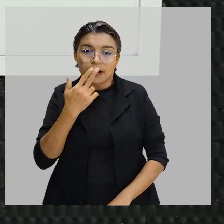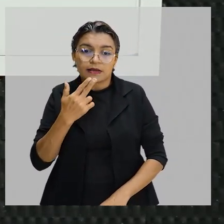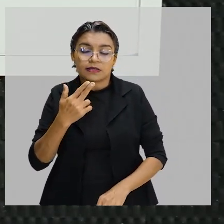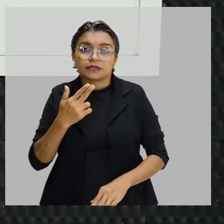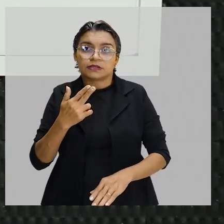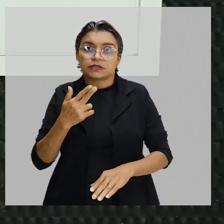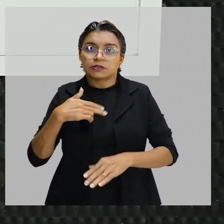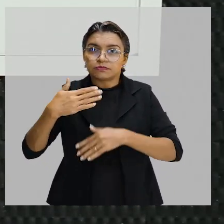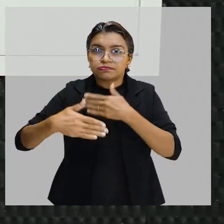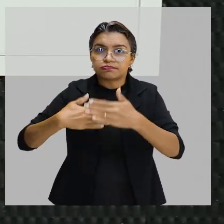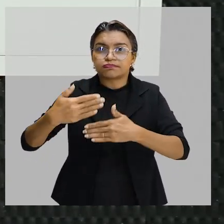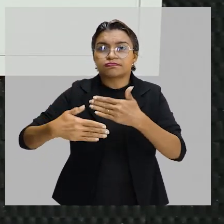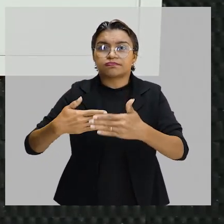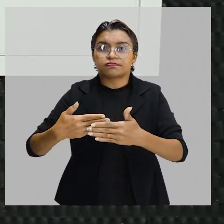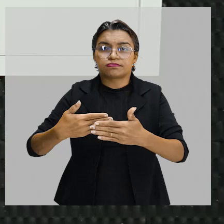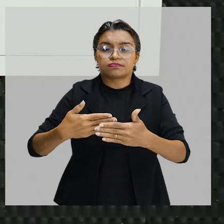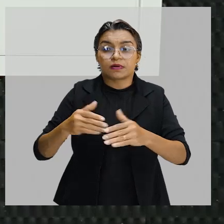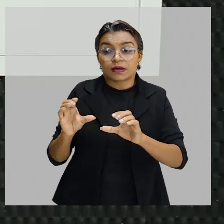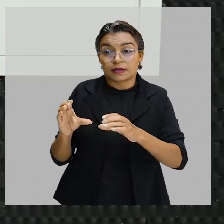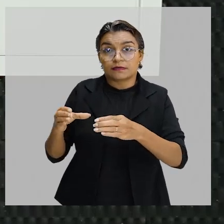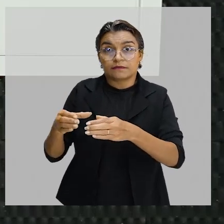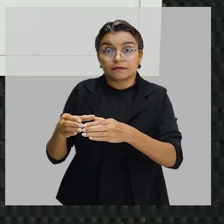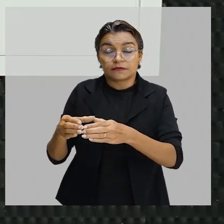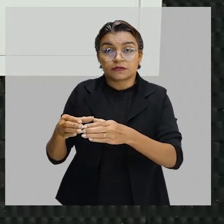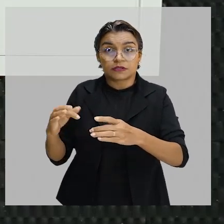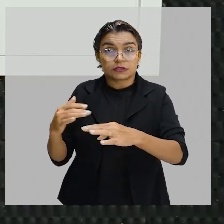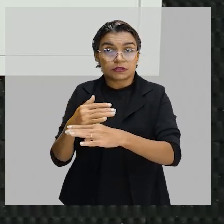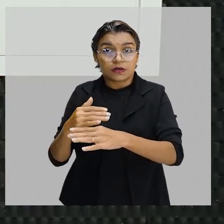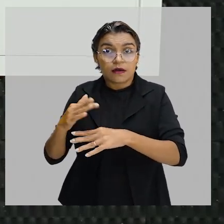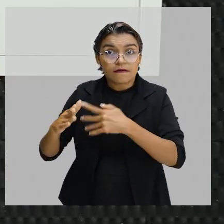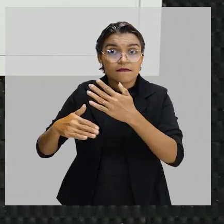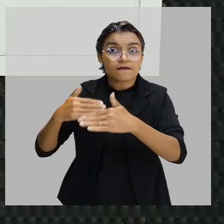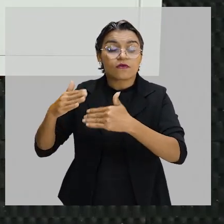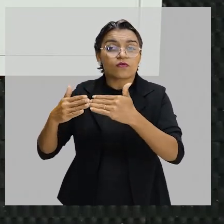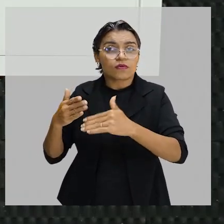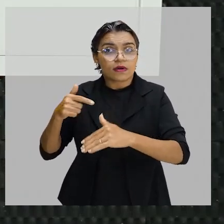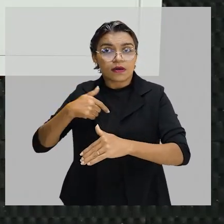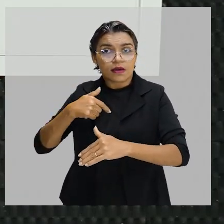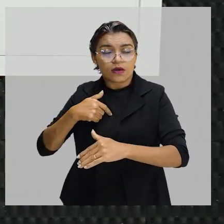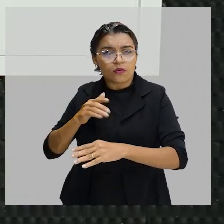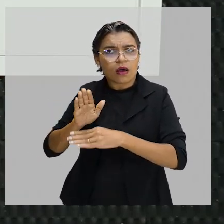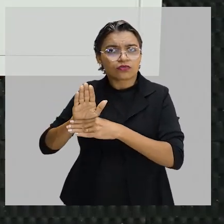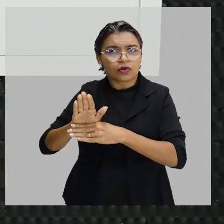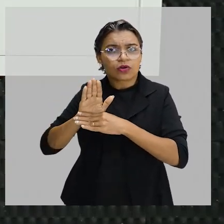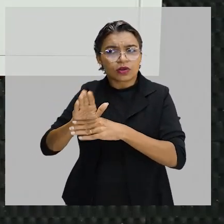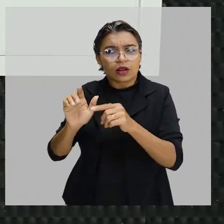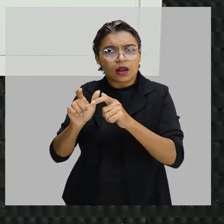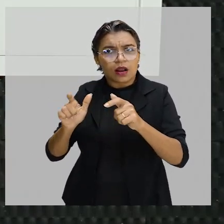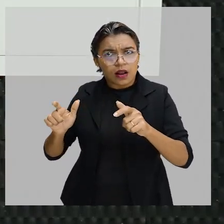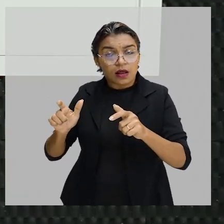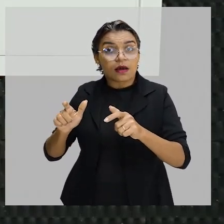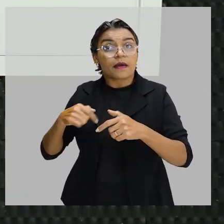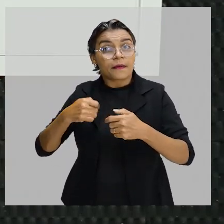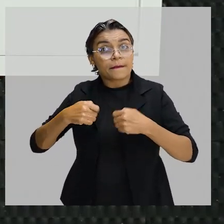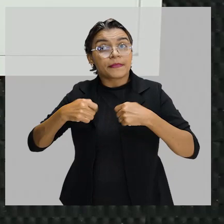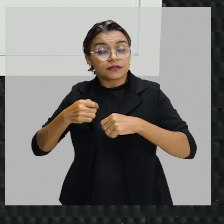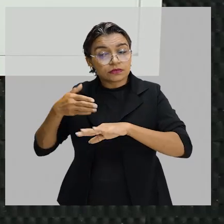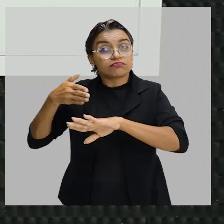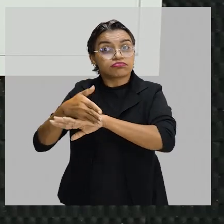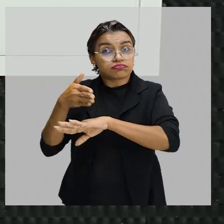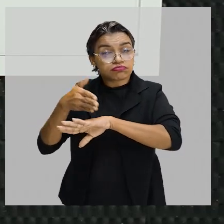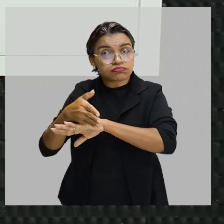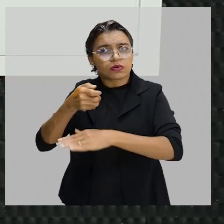formação da vida coletiva ou da cidade, eu preciso, obviamente, tá, me envolver